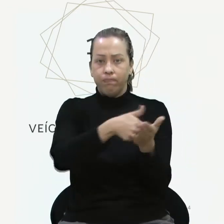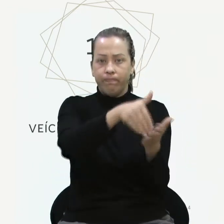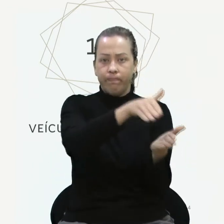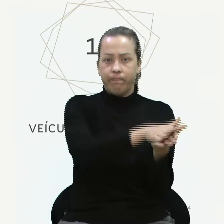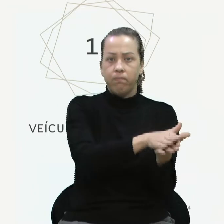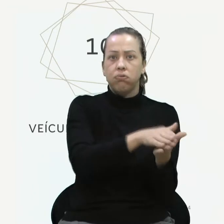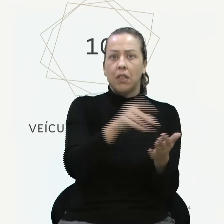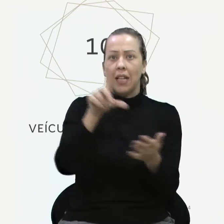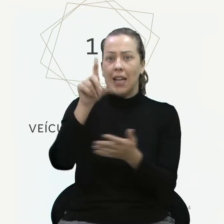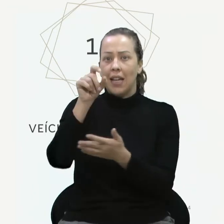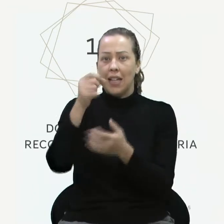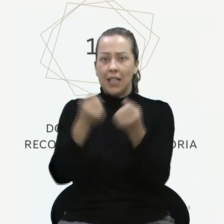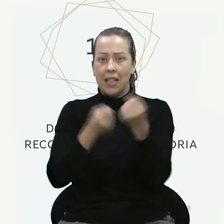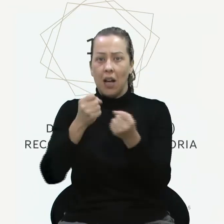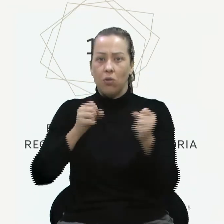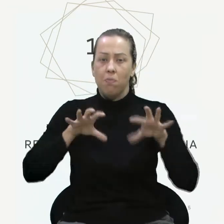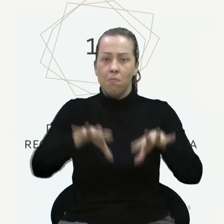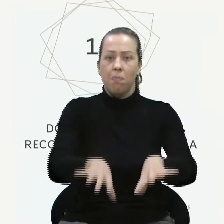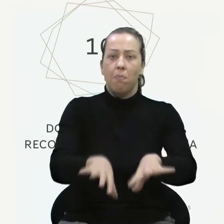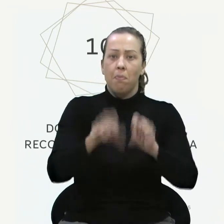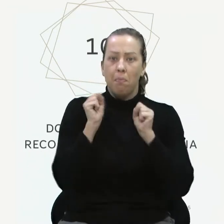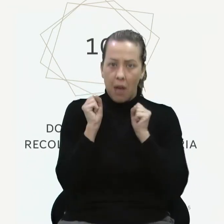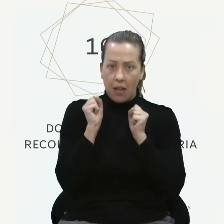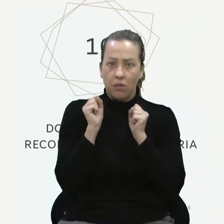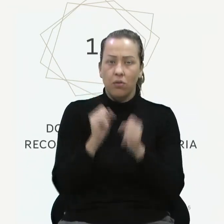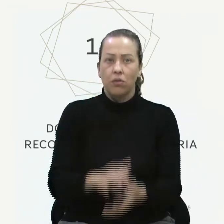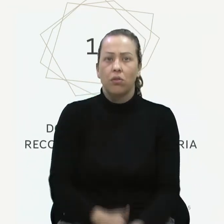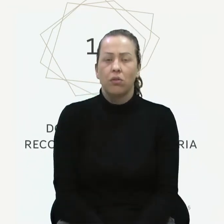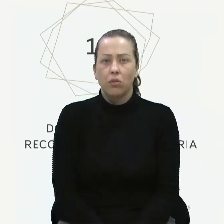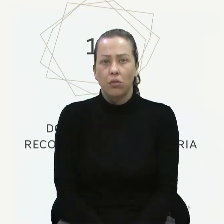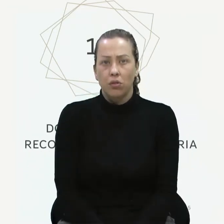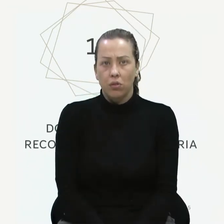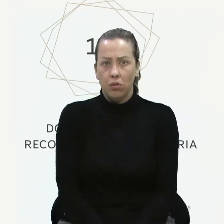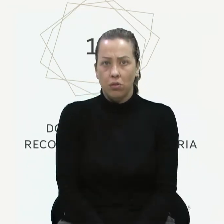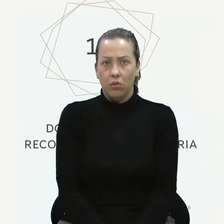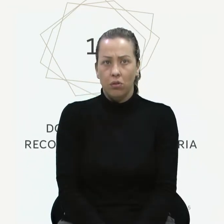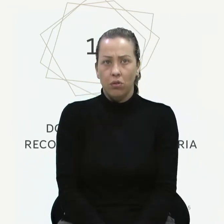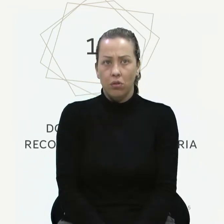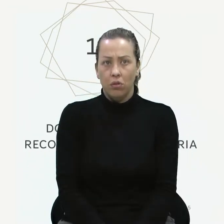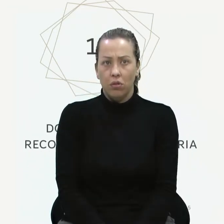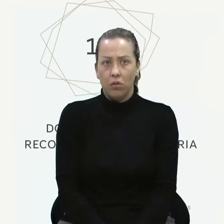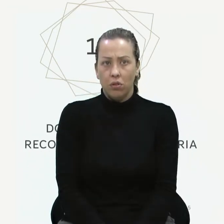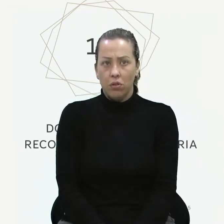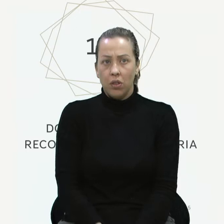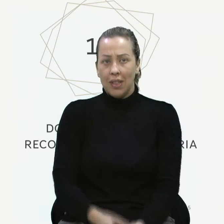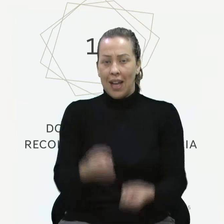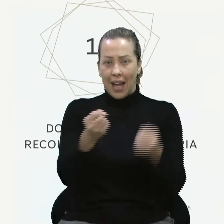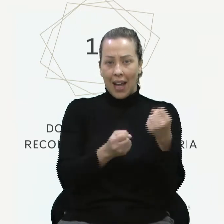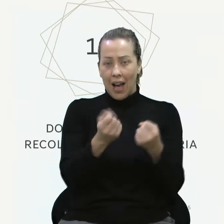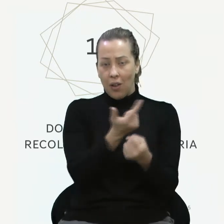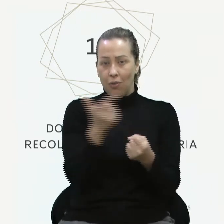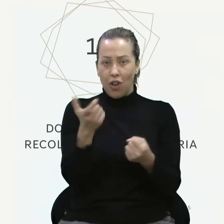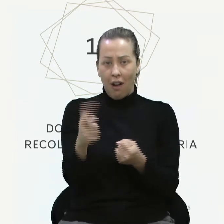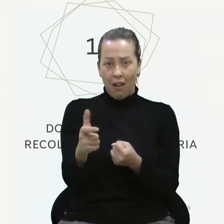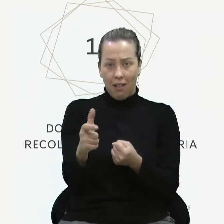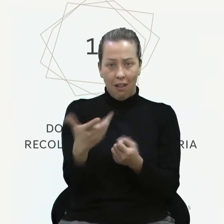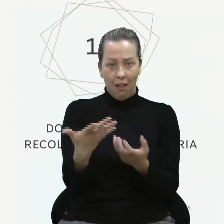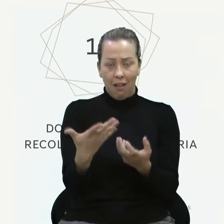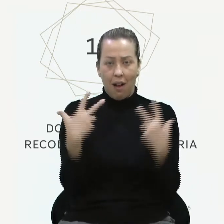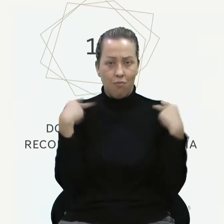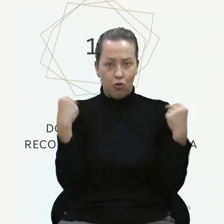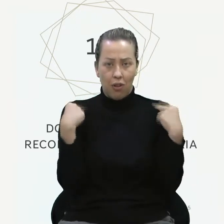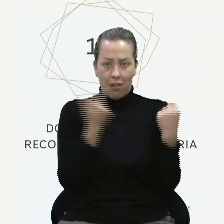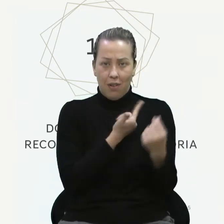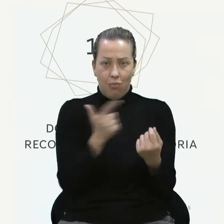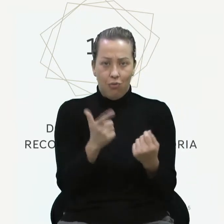e foram 10 veículos recolhidos. Pode passar. Tá. Condutor sem CNH não